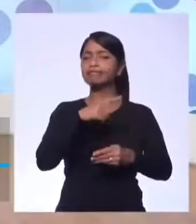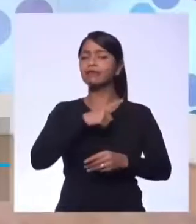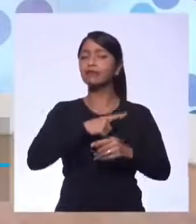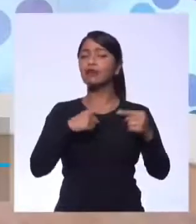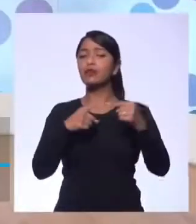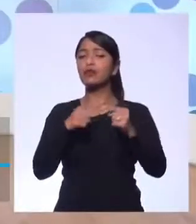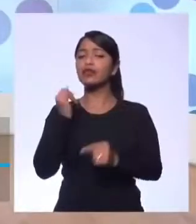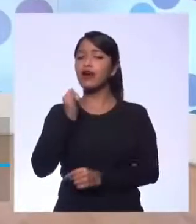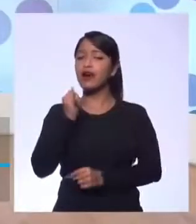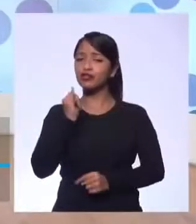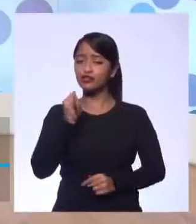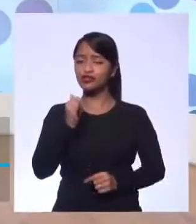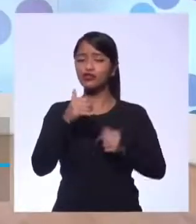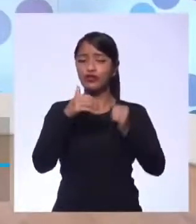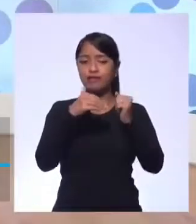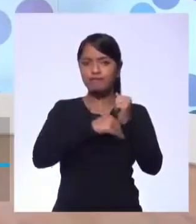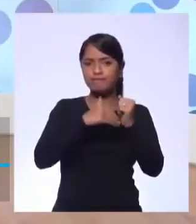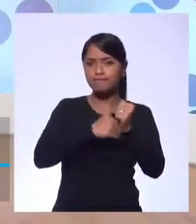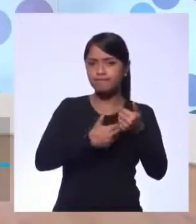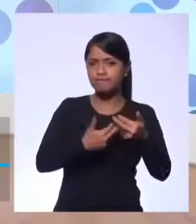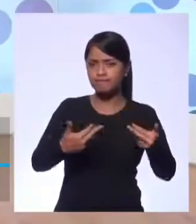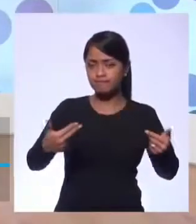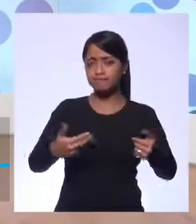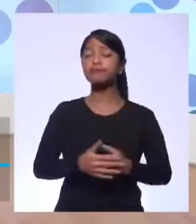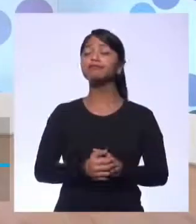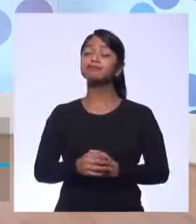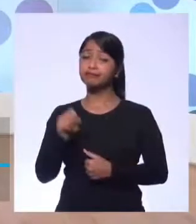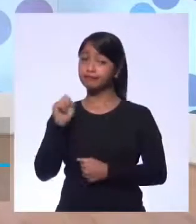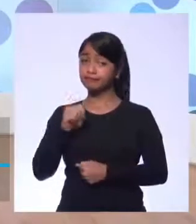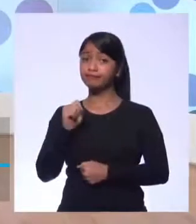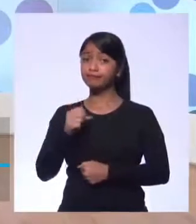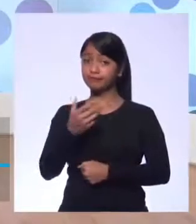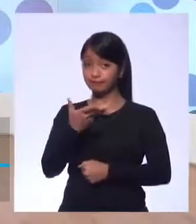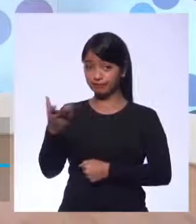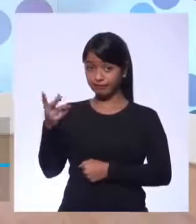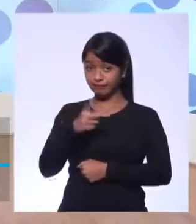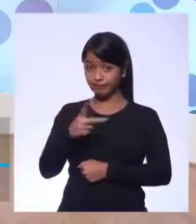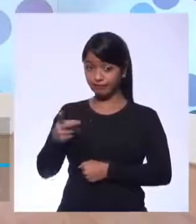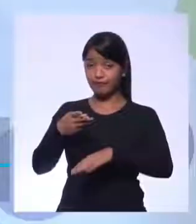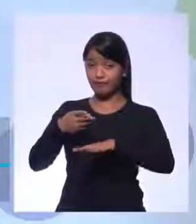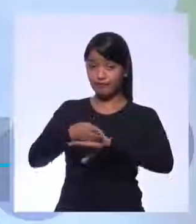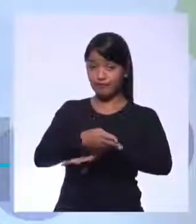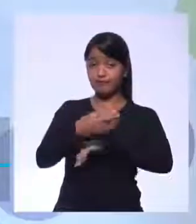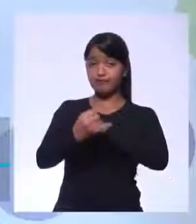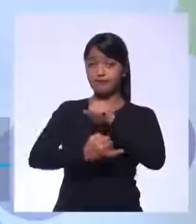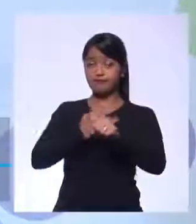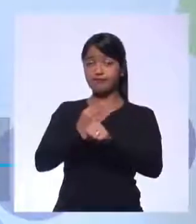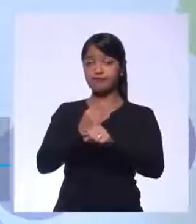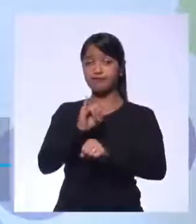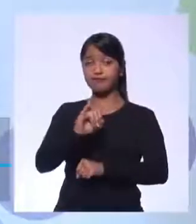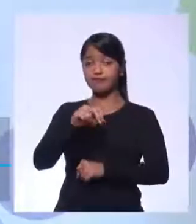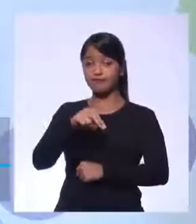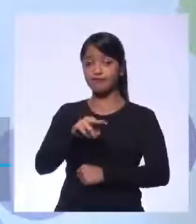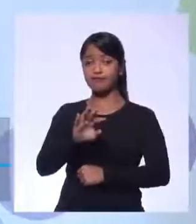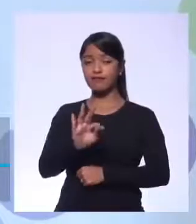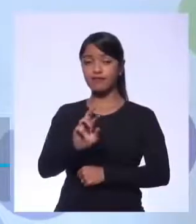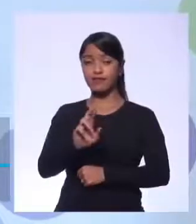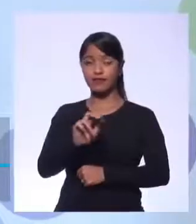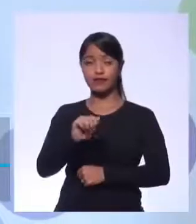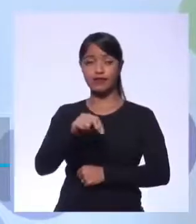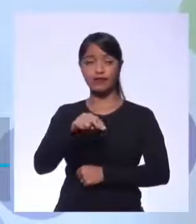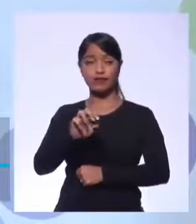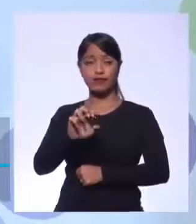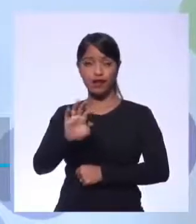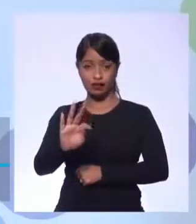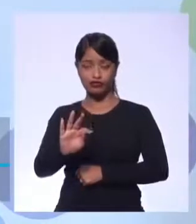mistério. Professores, olha, quando vocês forem lá na intranet, ter o acesso do caderno do aluno, eu vou até apontar que eu esqueci,